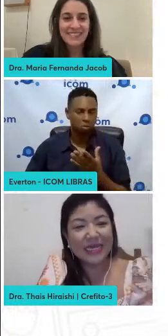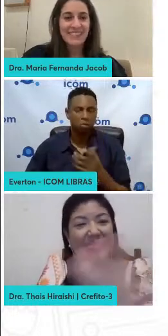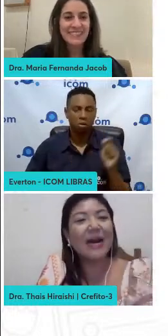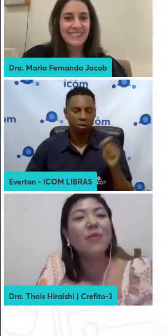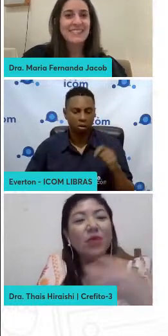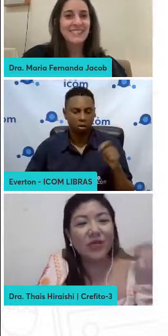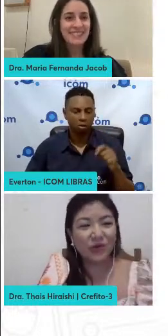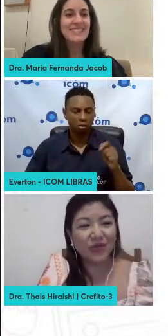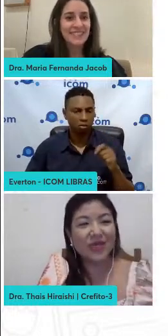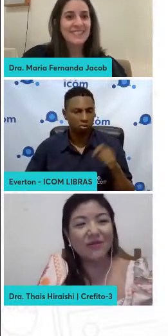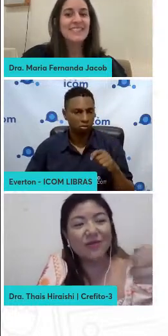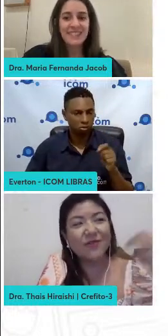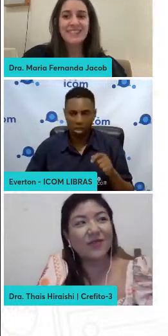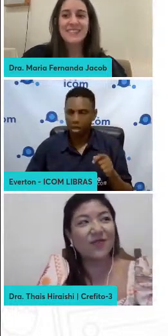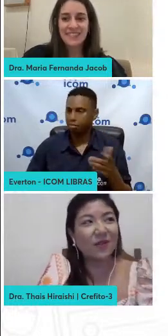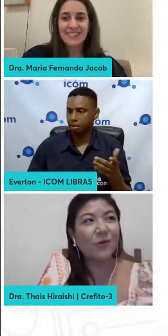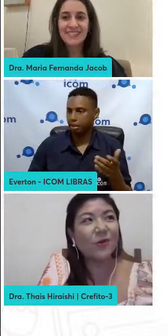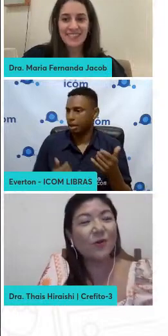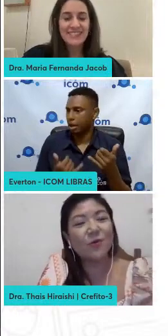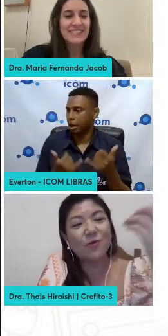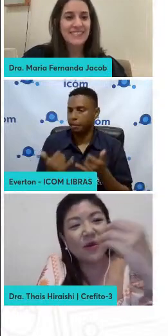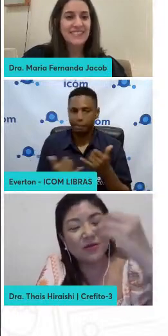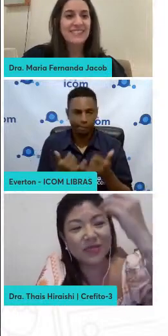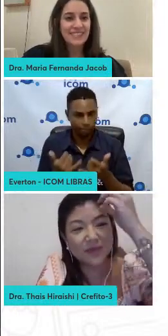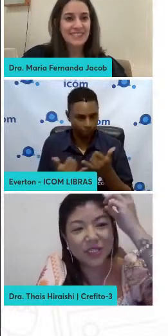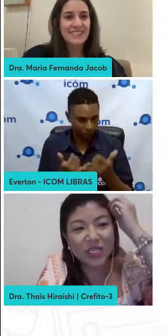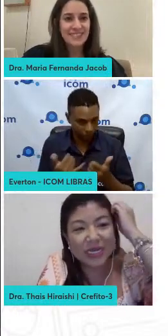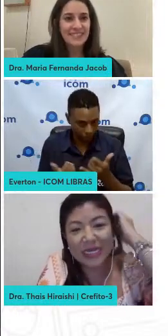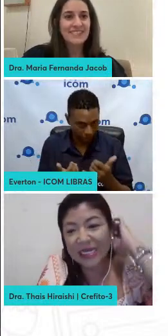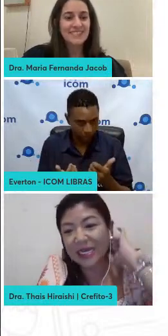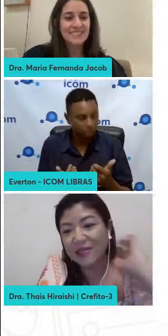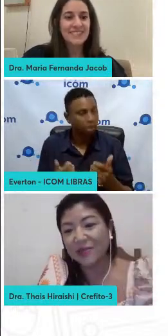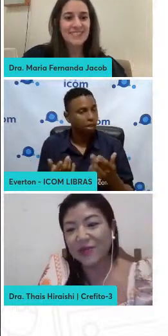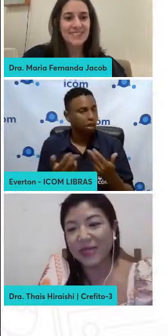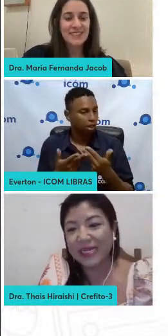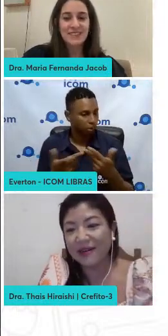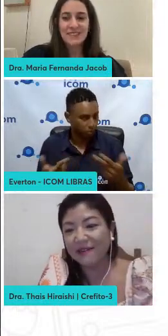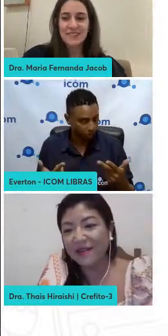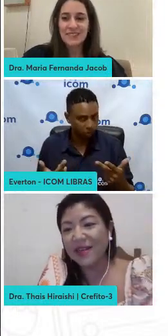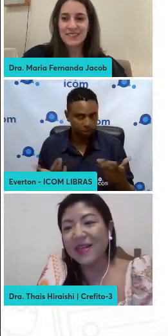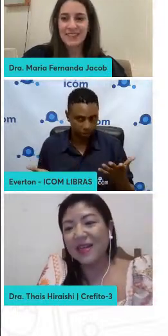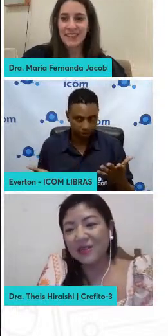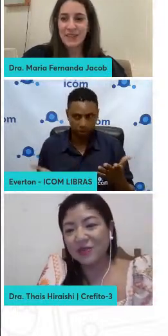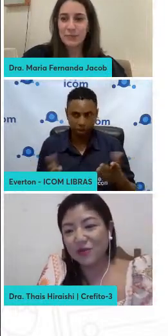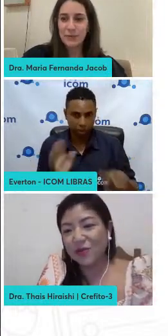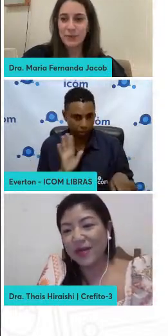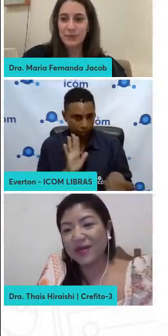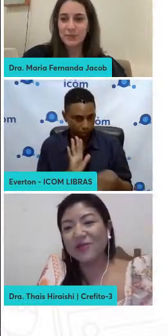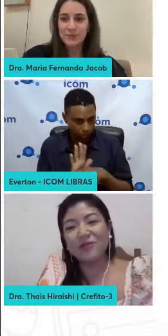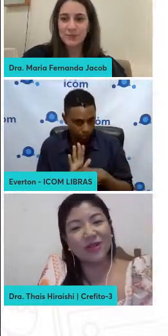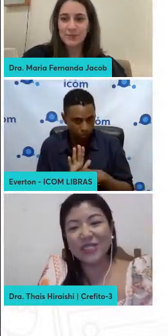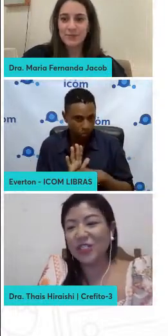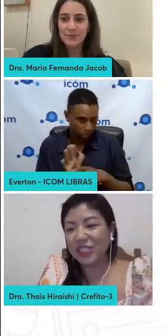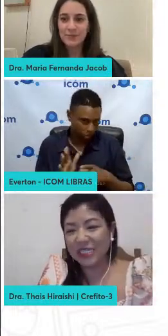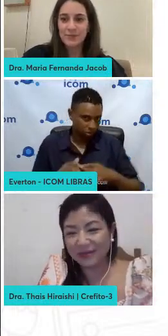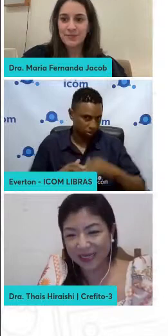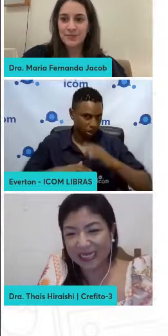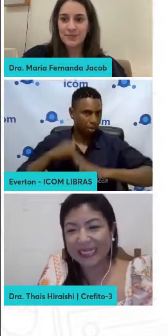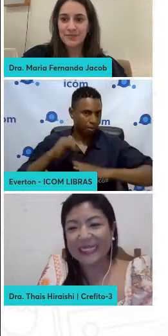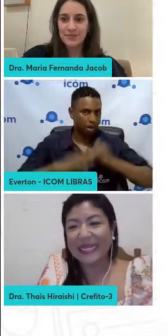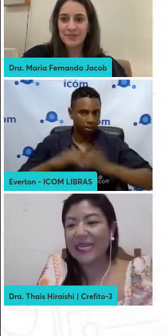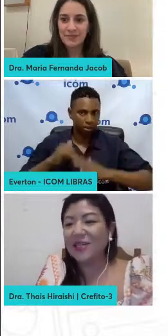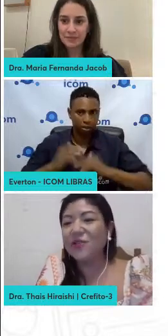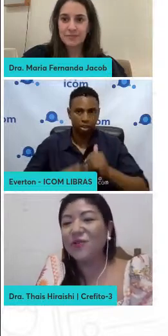gente linkar muito, né, o que você falou com a nossa prática clínica, isso é muito legal. Doutor Roberto, doutora Cristiane